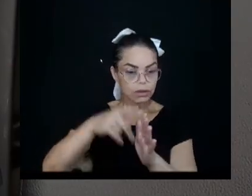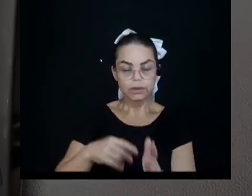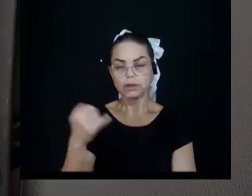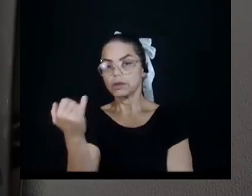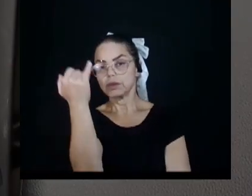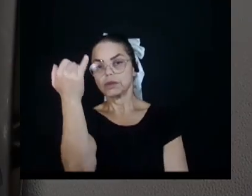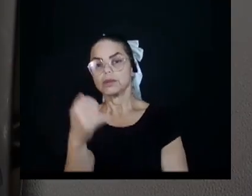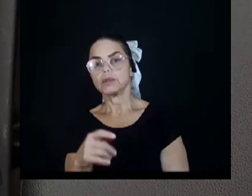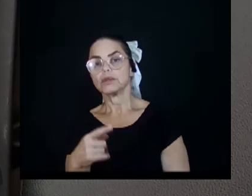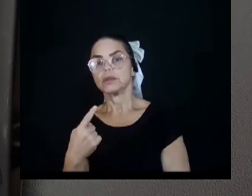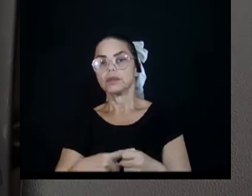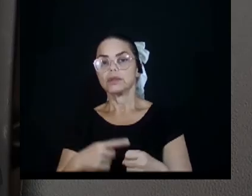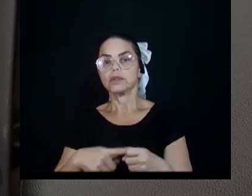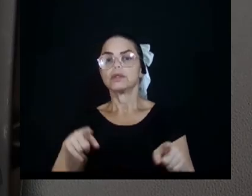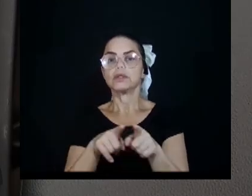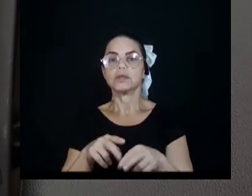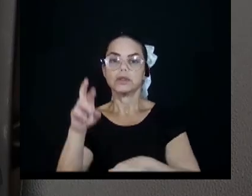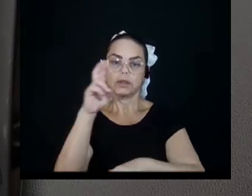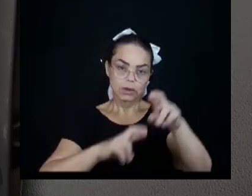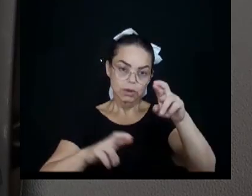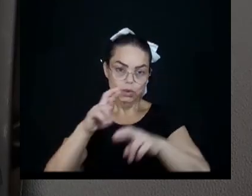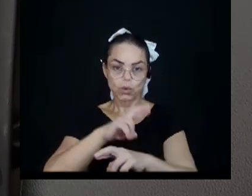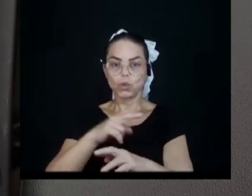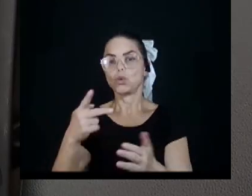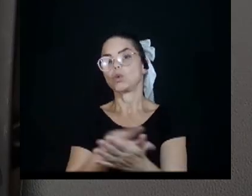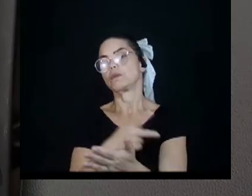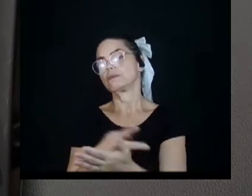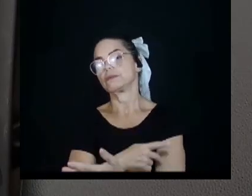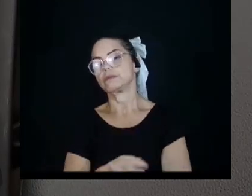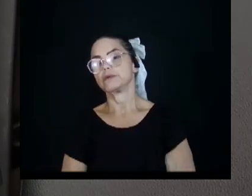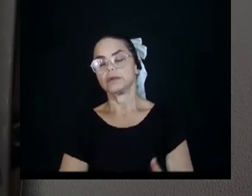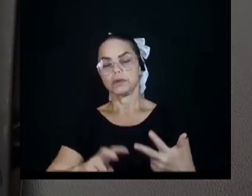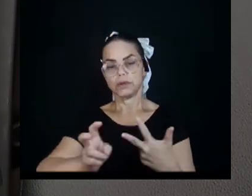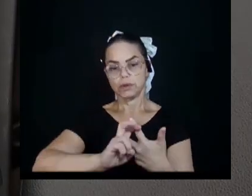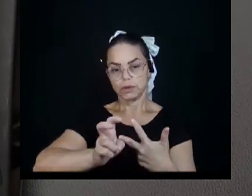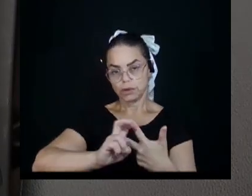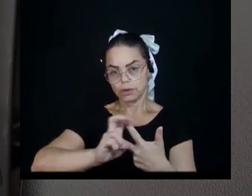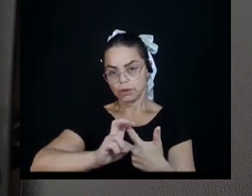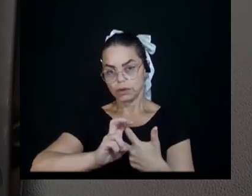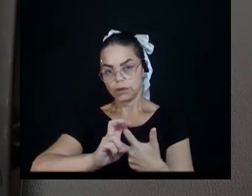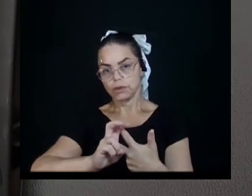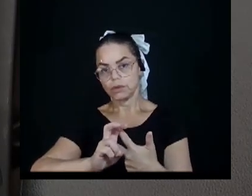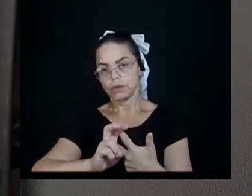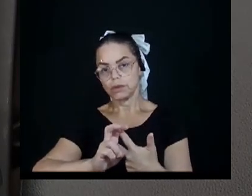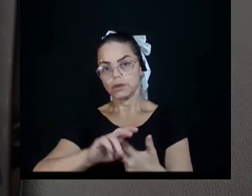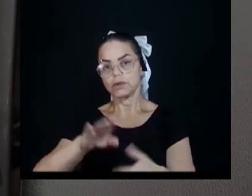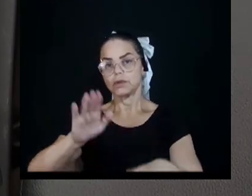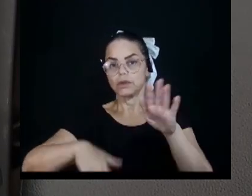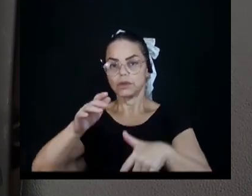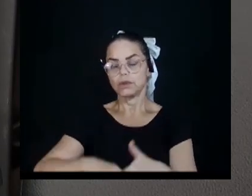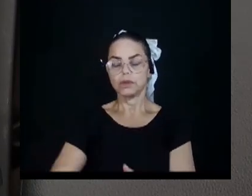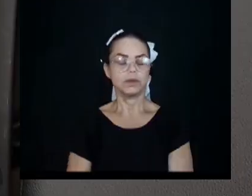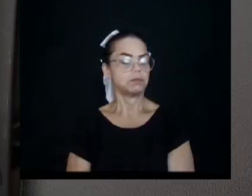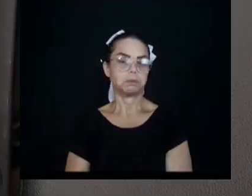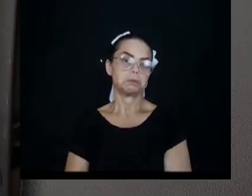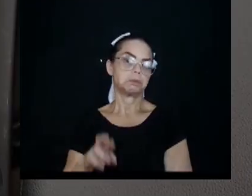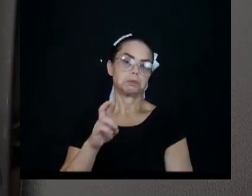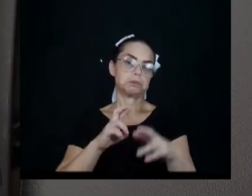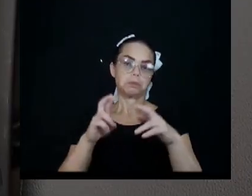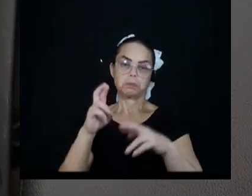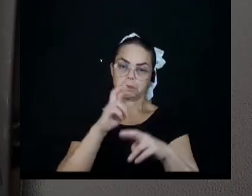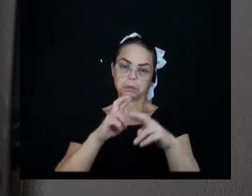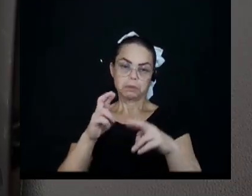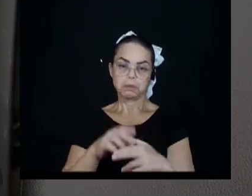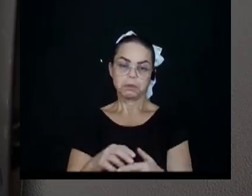também fiscalize o Poder Executivo, porque muitas vezes, como ela não fiscaliza, a única instituição que passa